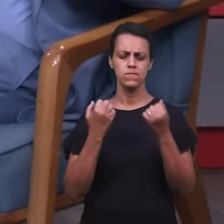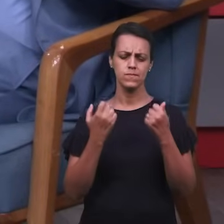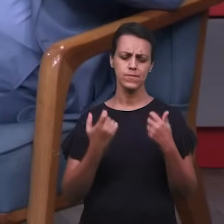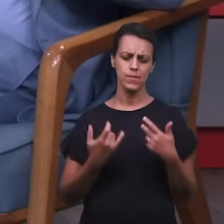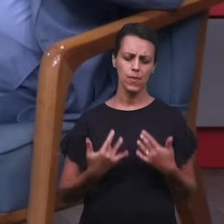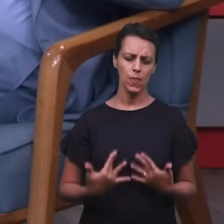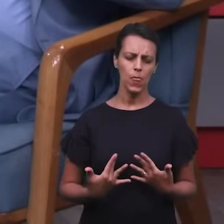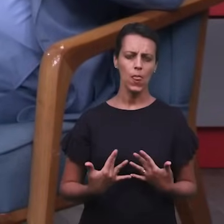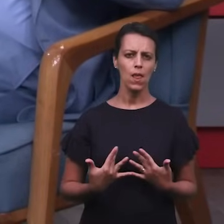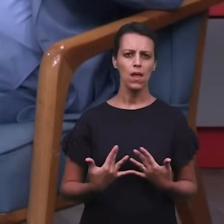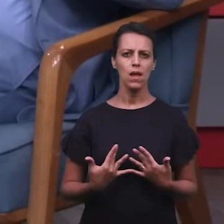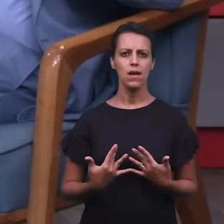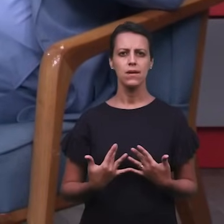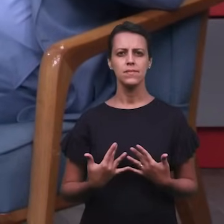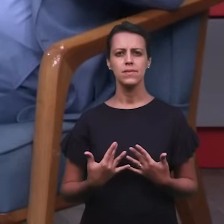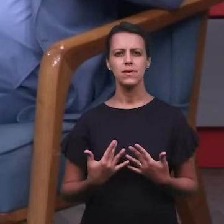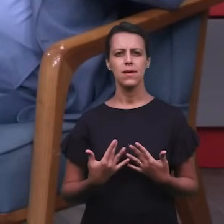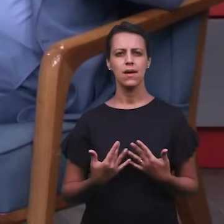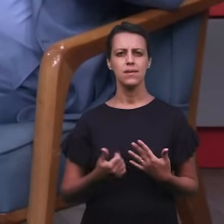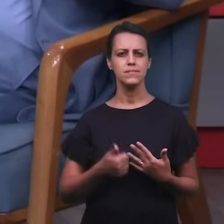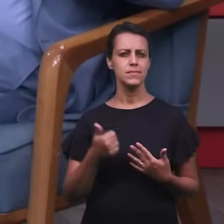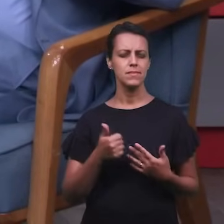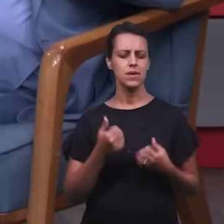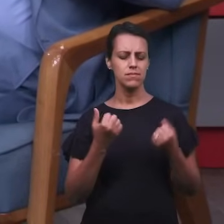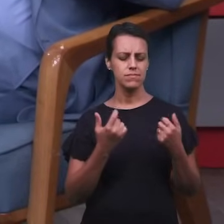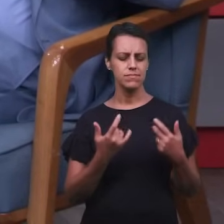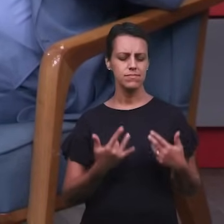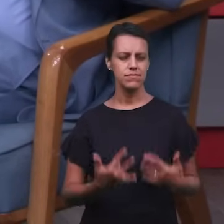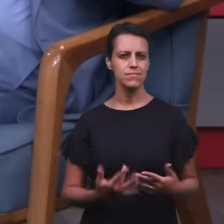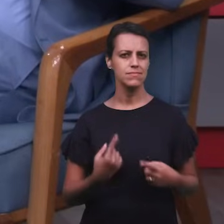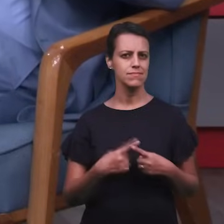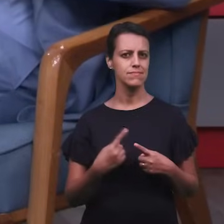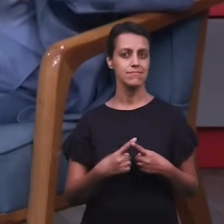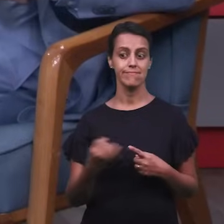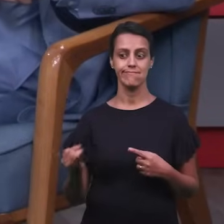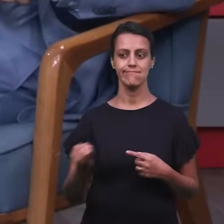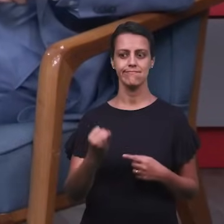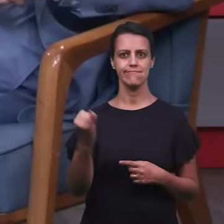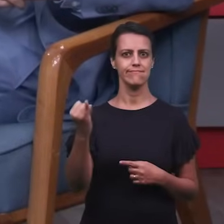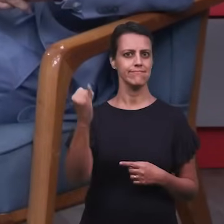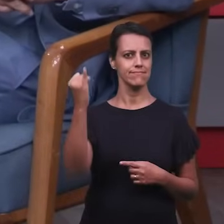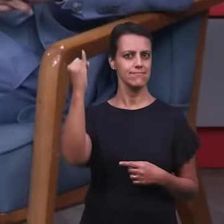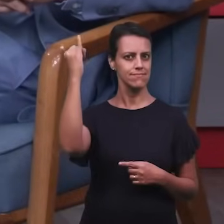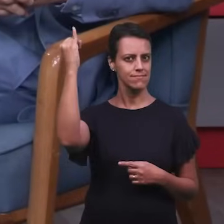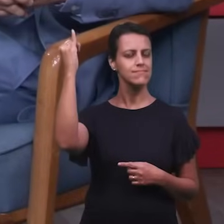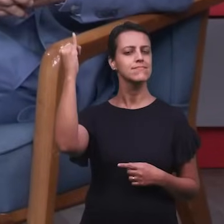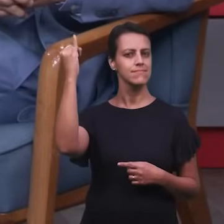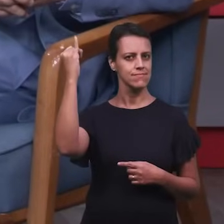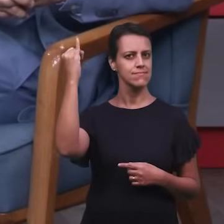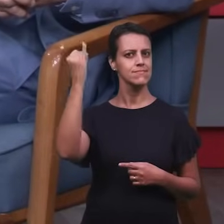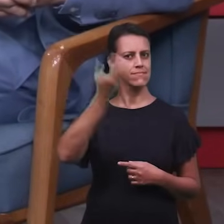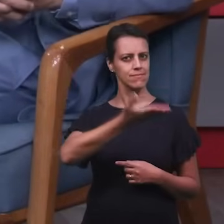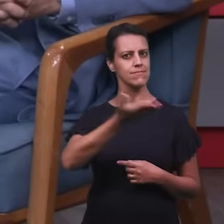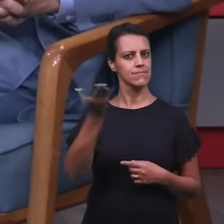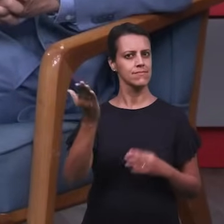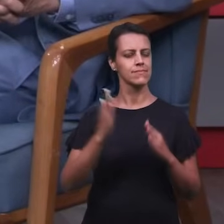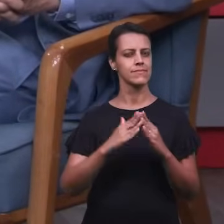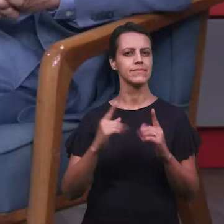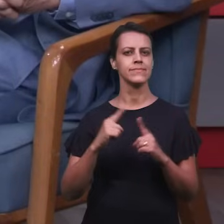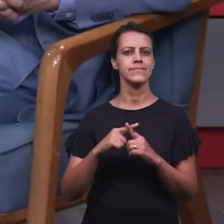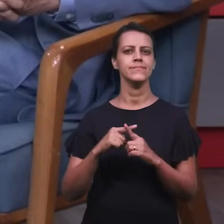pequeno comentário para entrar dentro do assunto que é muito importante para a